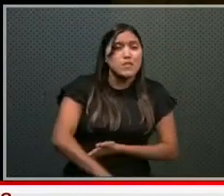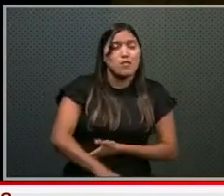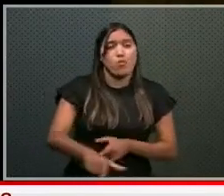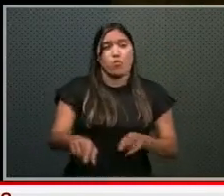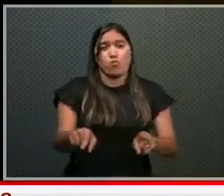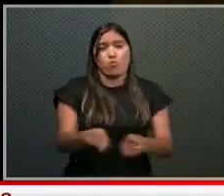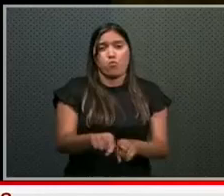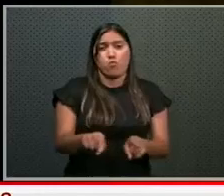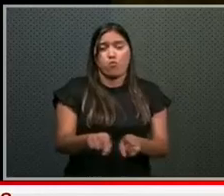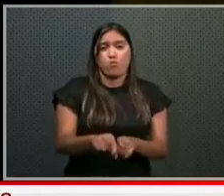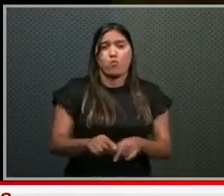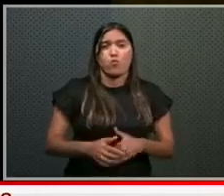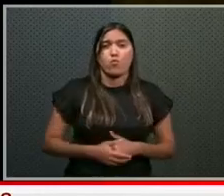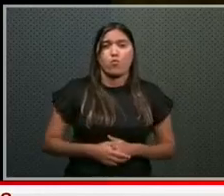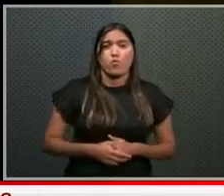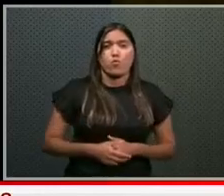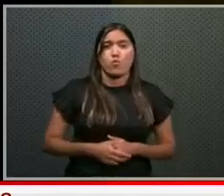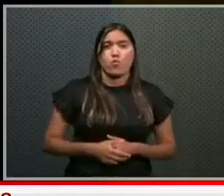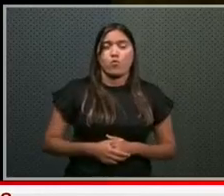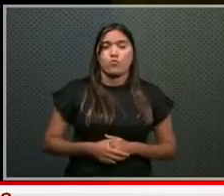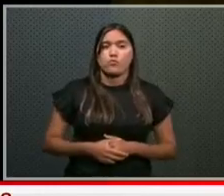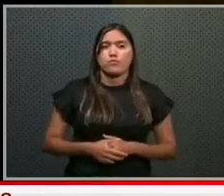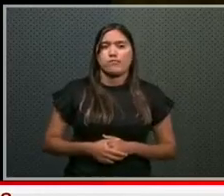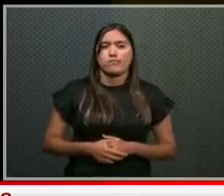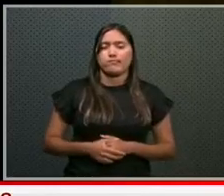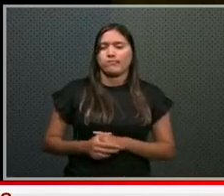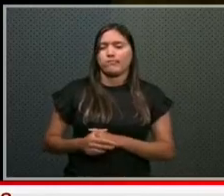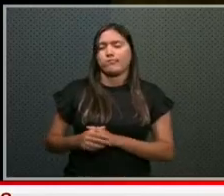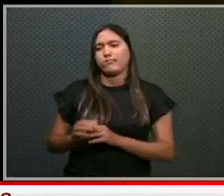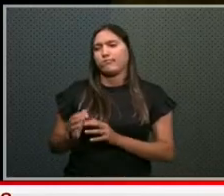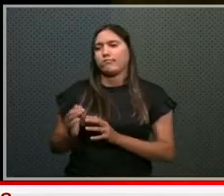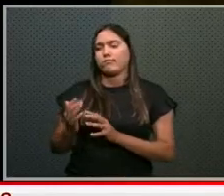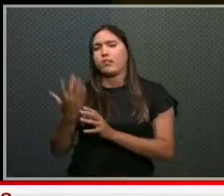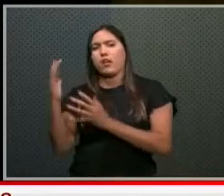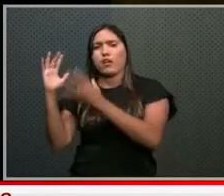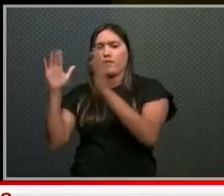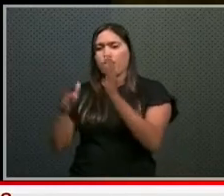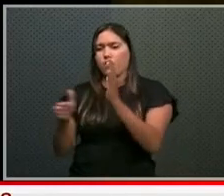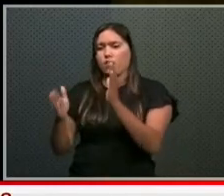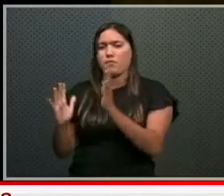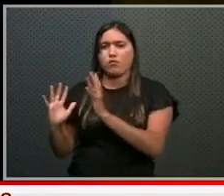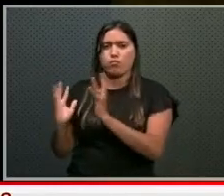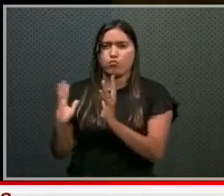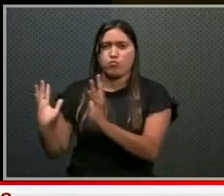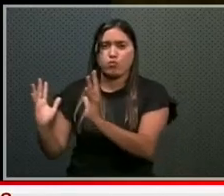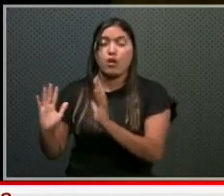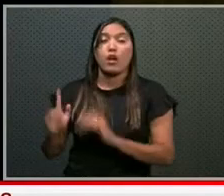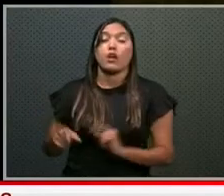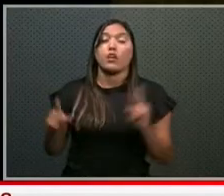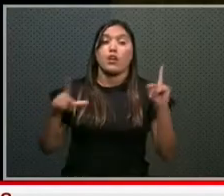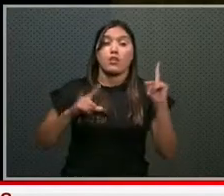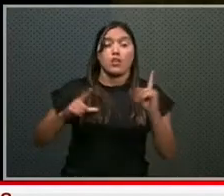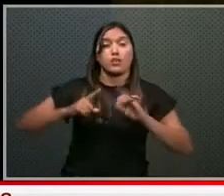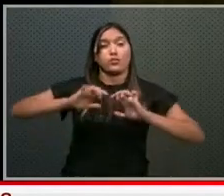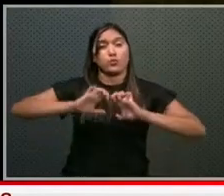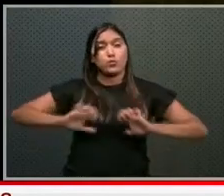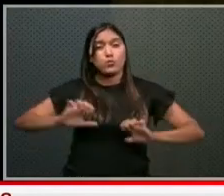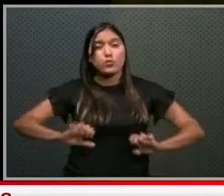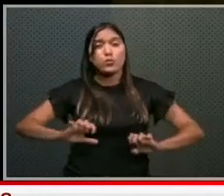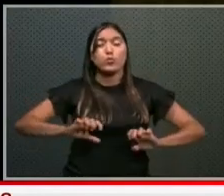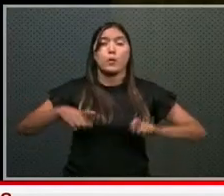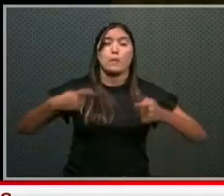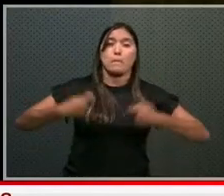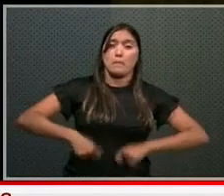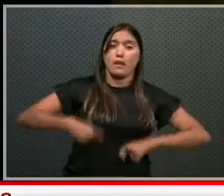nosso ramagem a gente ter toda a infraestrutura que é